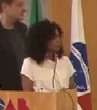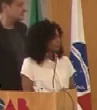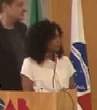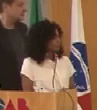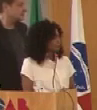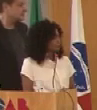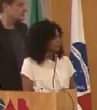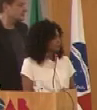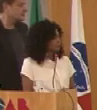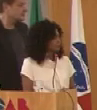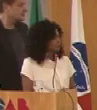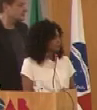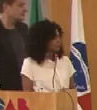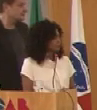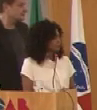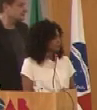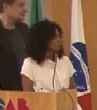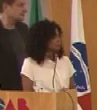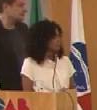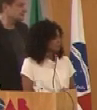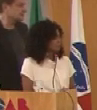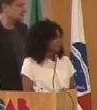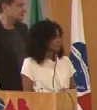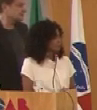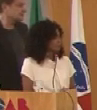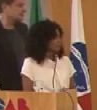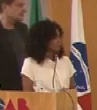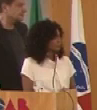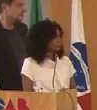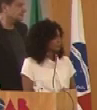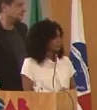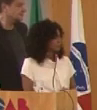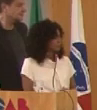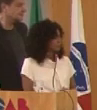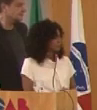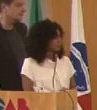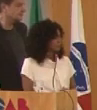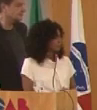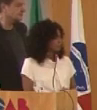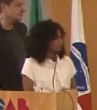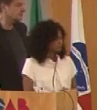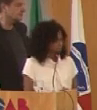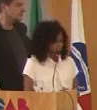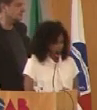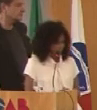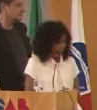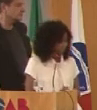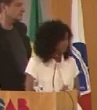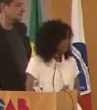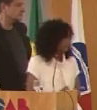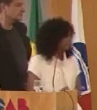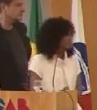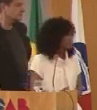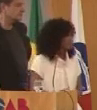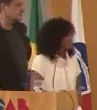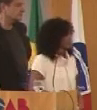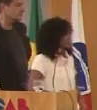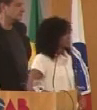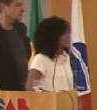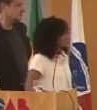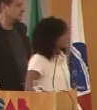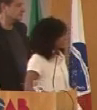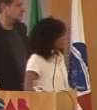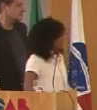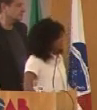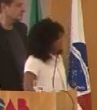e nos deixassem aleijados de nossa subjetividade. Sobreviver a isso tudo tem sido muito difícil